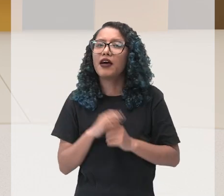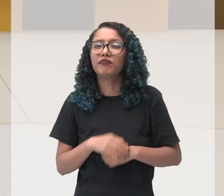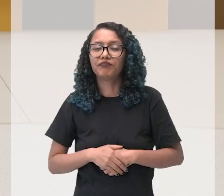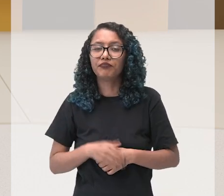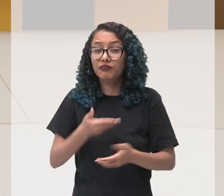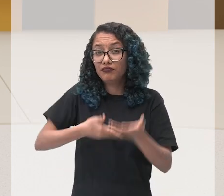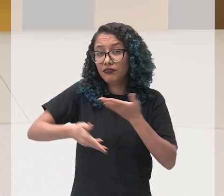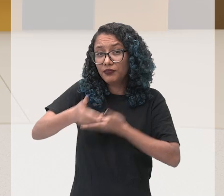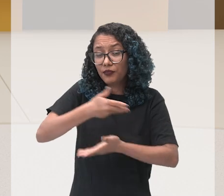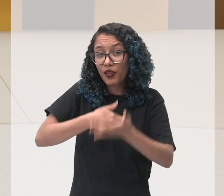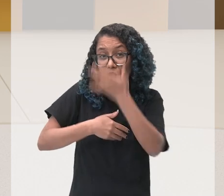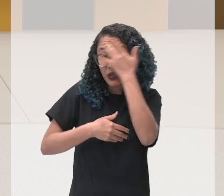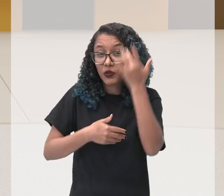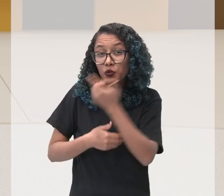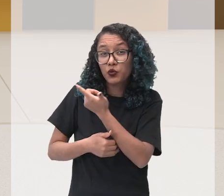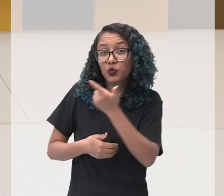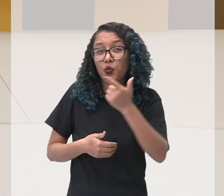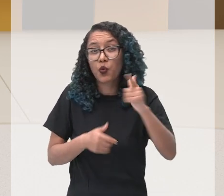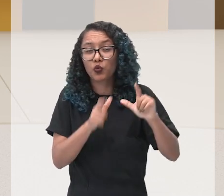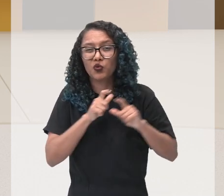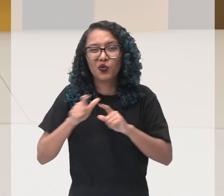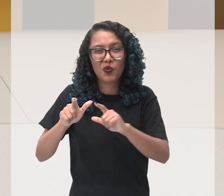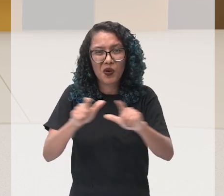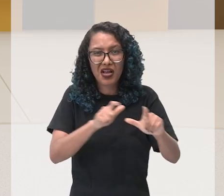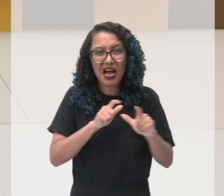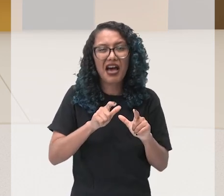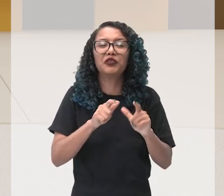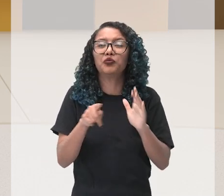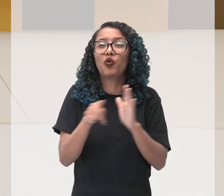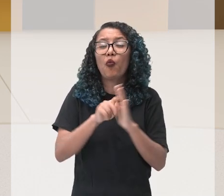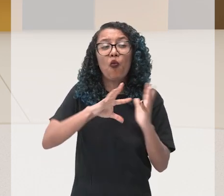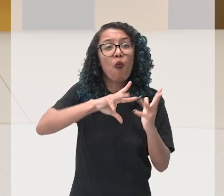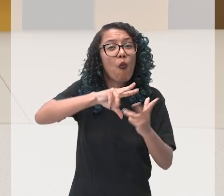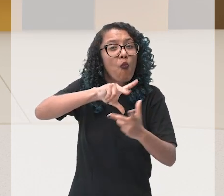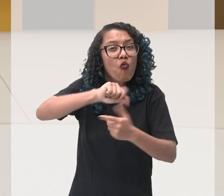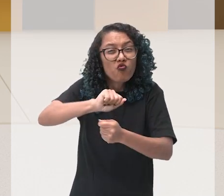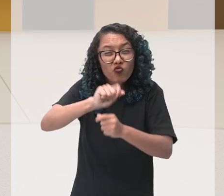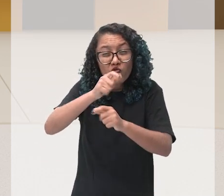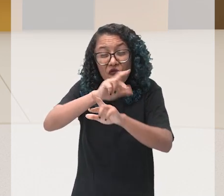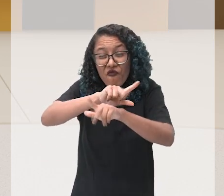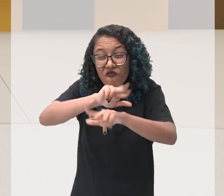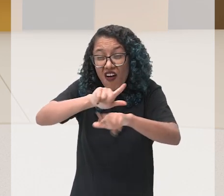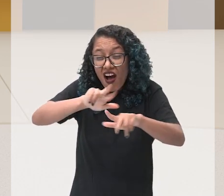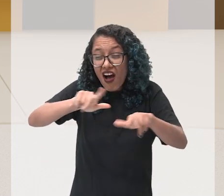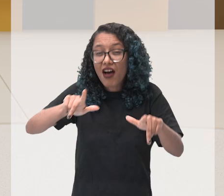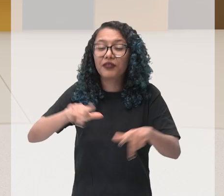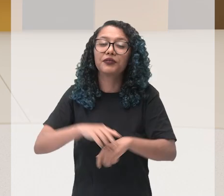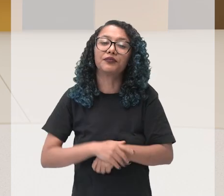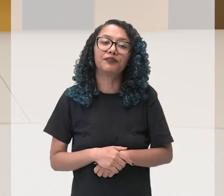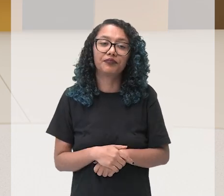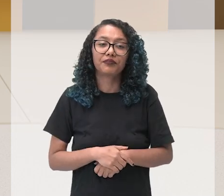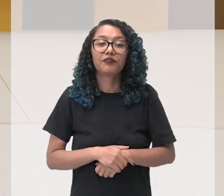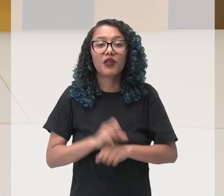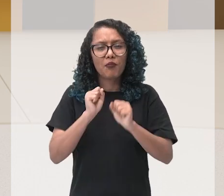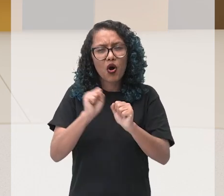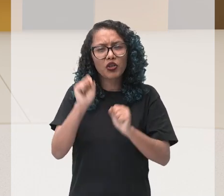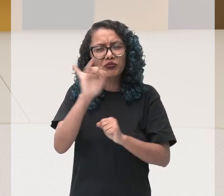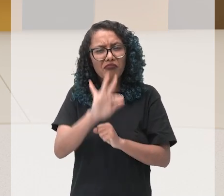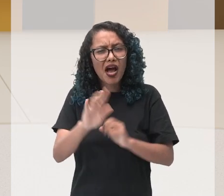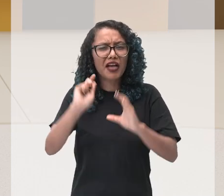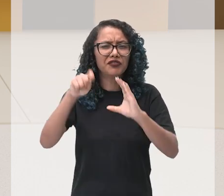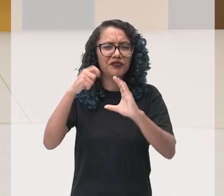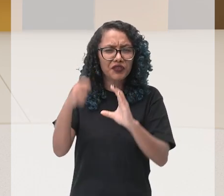diversos lugares do mundo. Essas redes sociais, elas podem ser baseadas em textos,